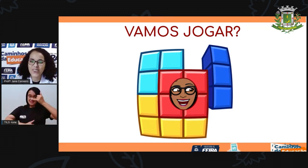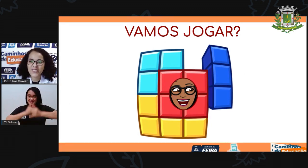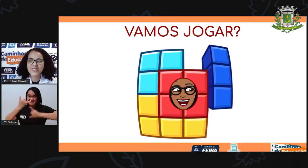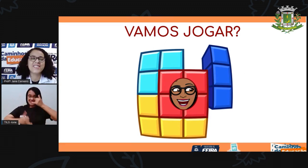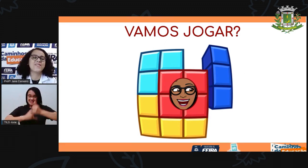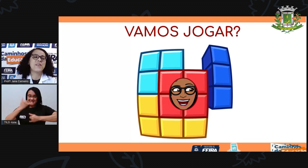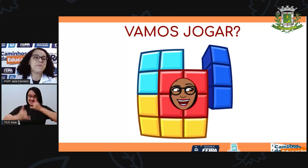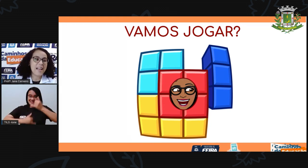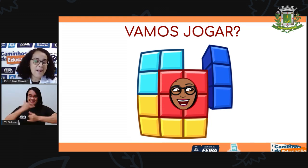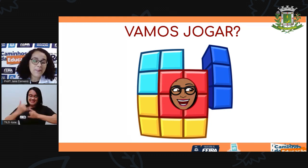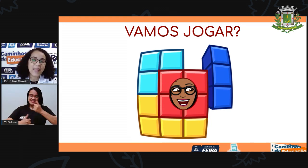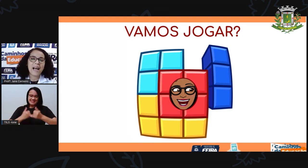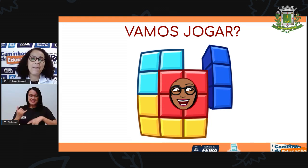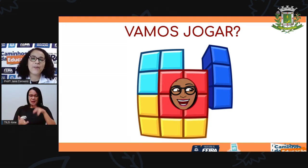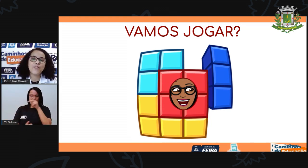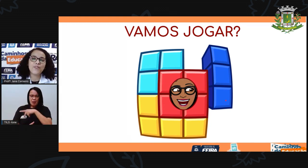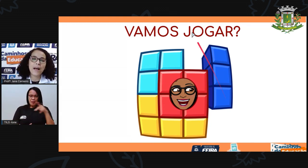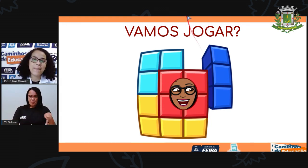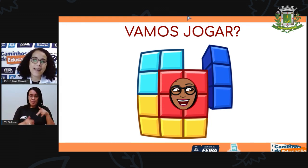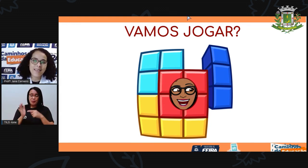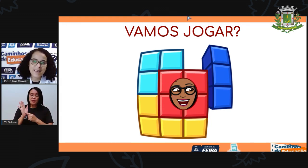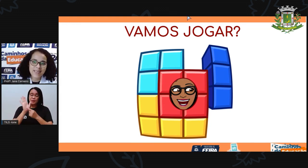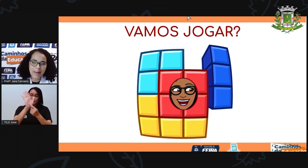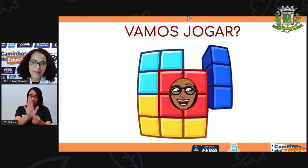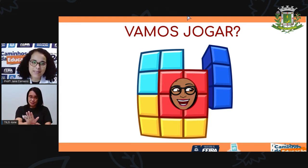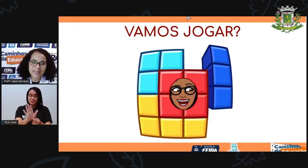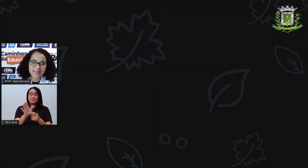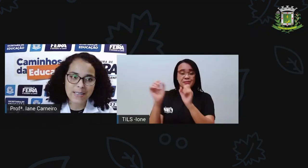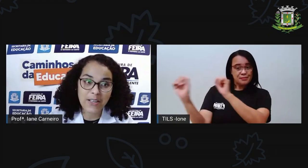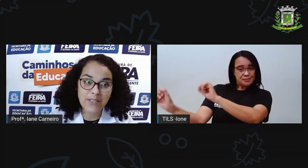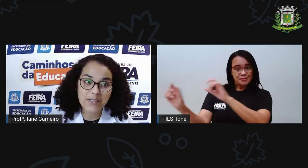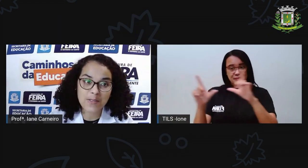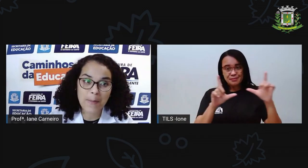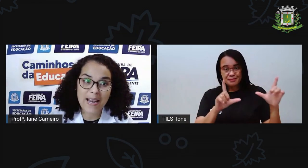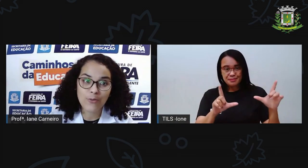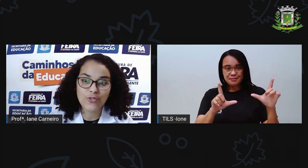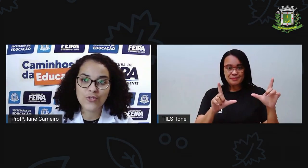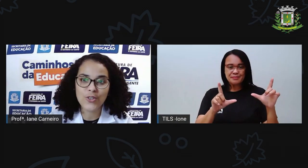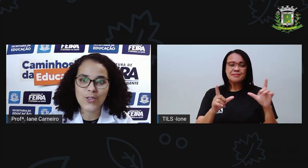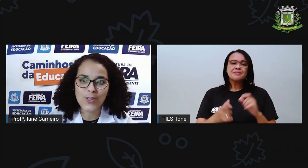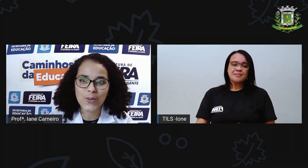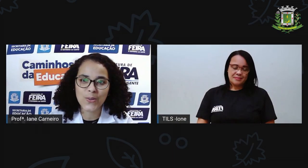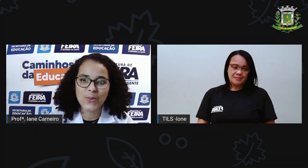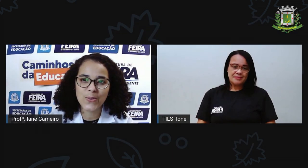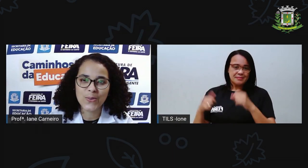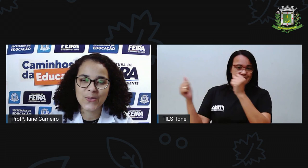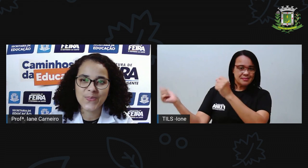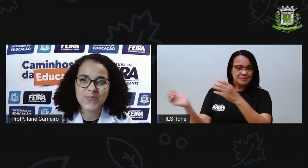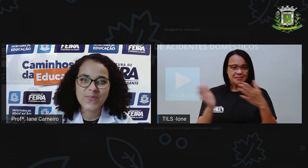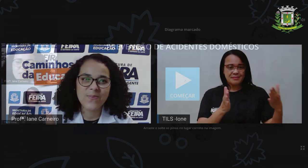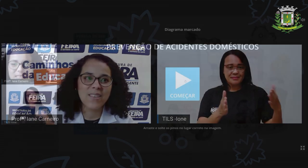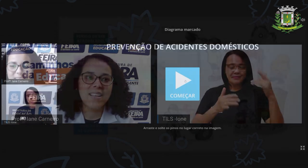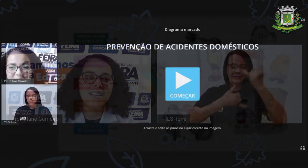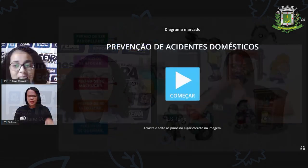amam o jogo. Vamos lá? A Pró vai parar aqui, a apresentação, e nós vamos para o jogo.